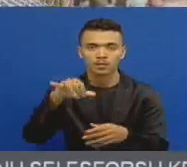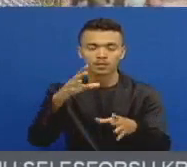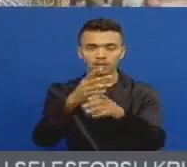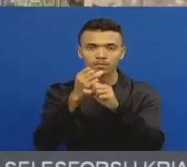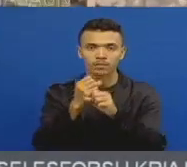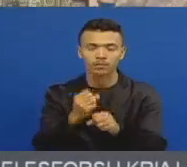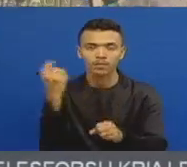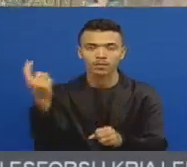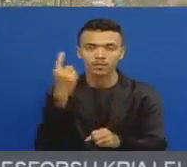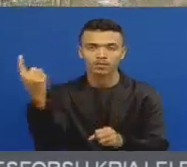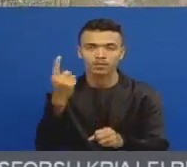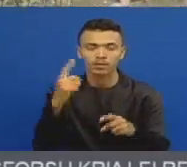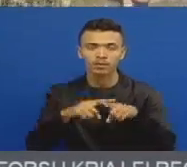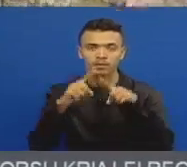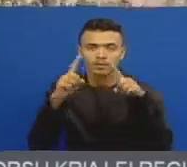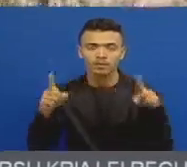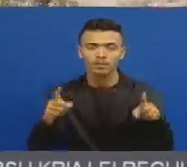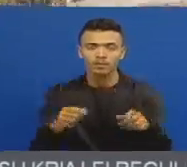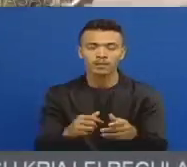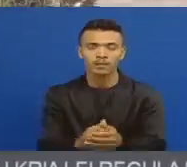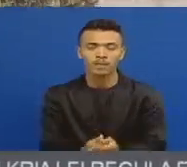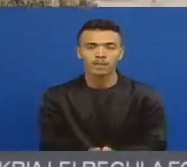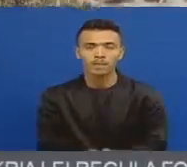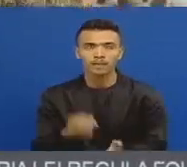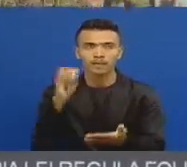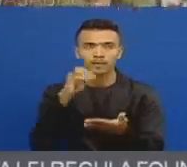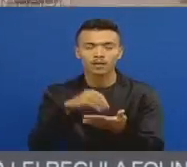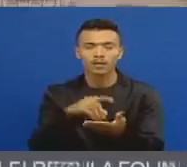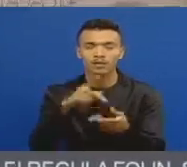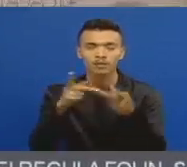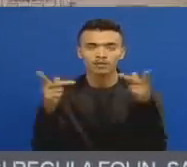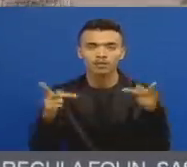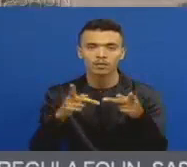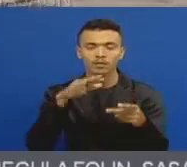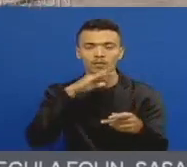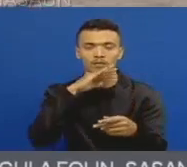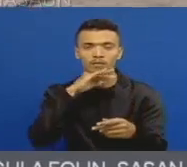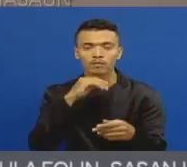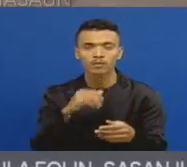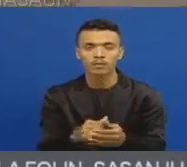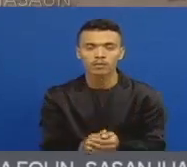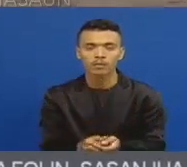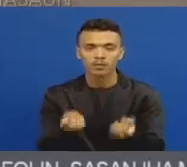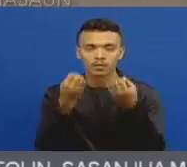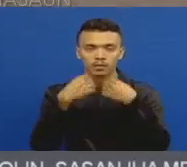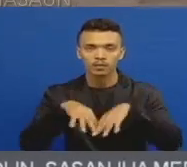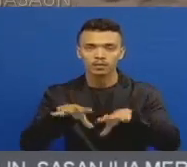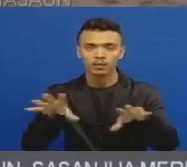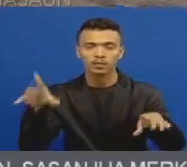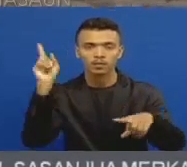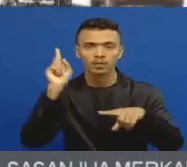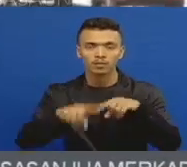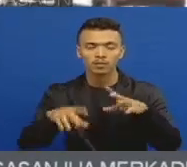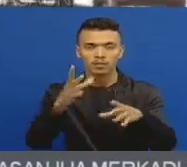raut bebe, bebe, sira mai raut fuer mema talvez lixo fatin. Quando ia tasibun, exatamente sira la bele. Ser la